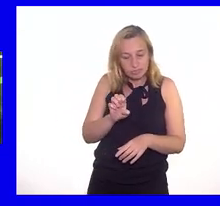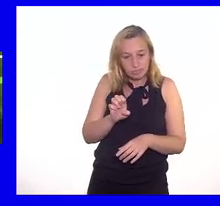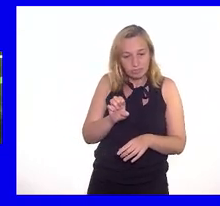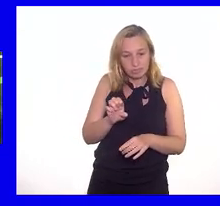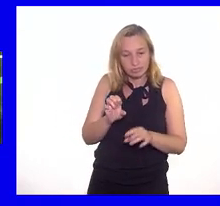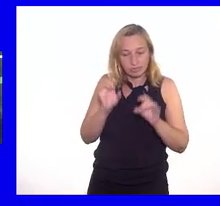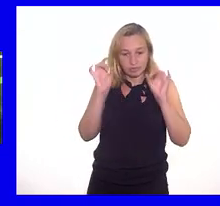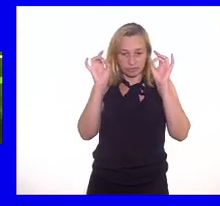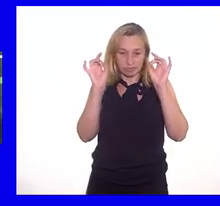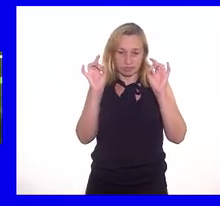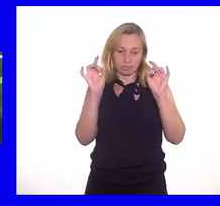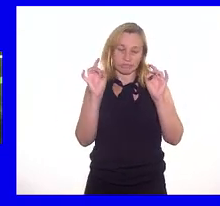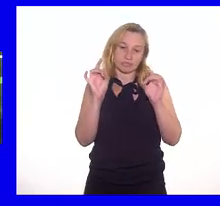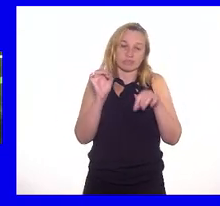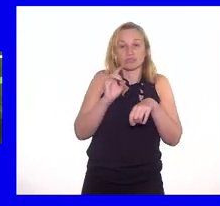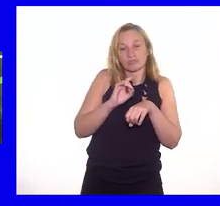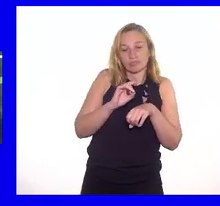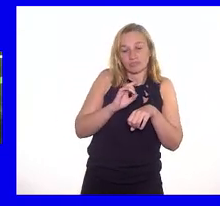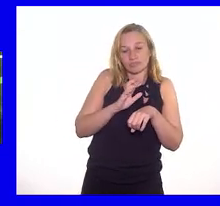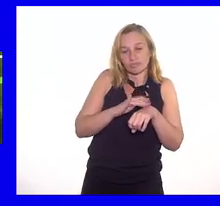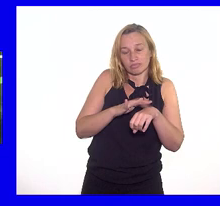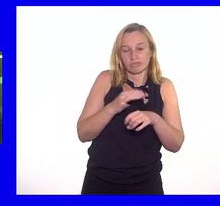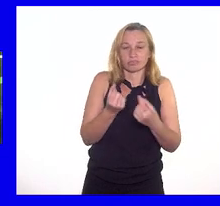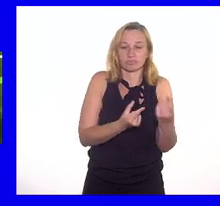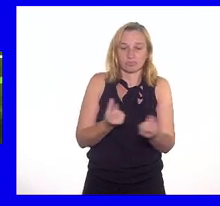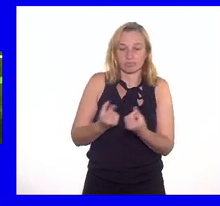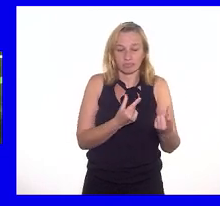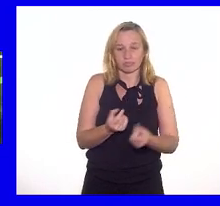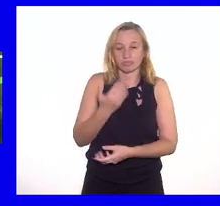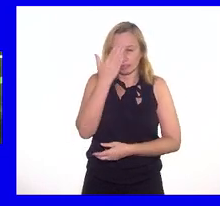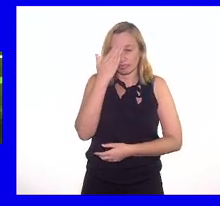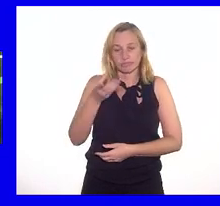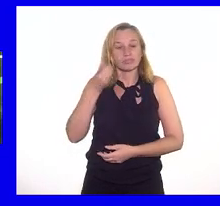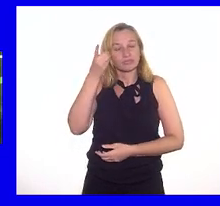algum tipo de síndrome ou uma doença rara. Muito obrigada, deputada.